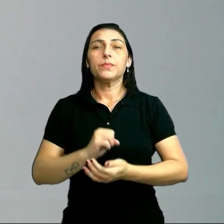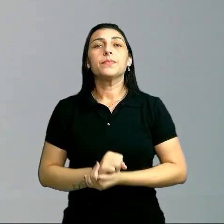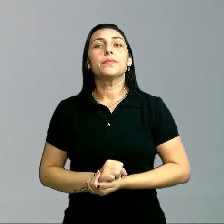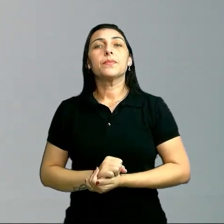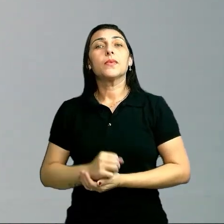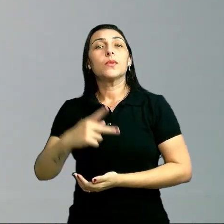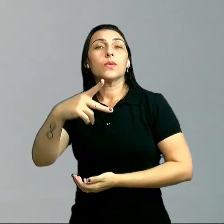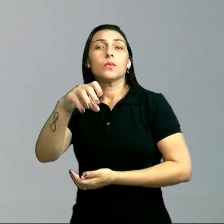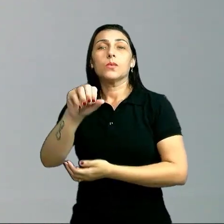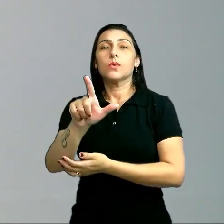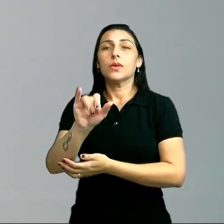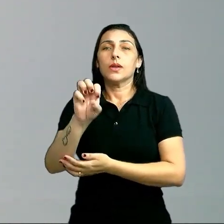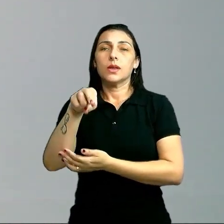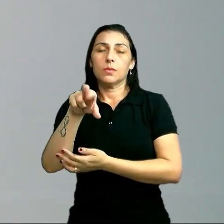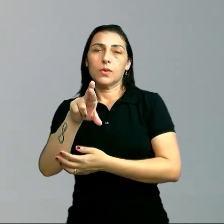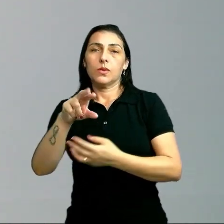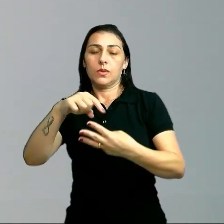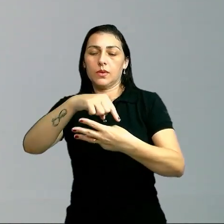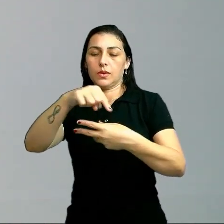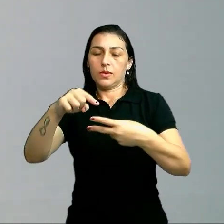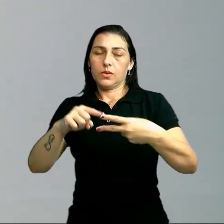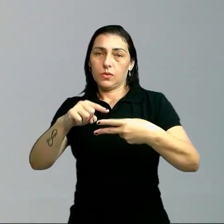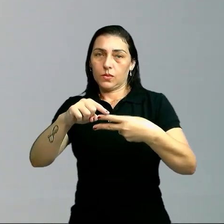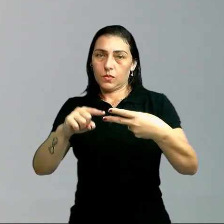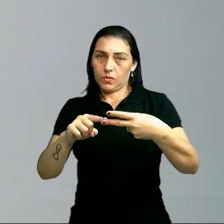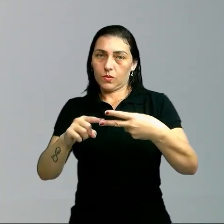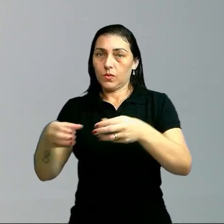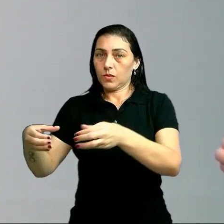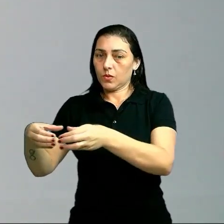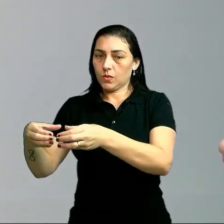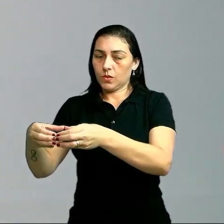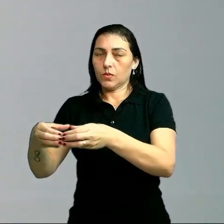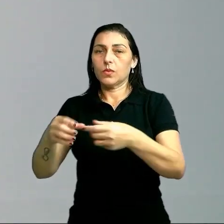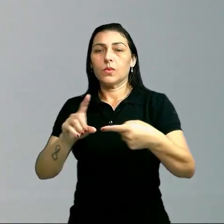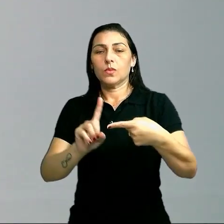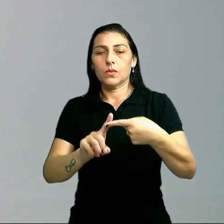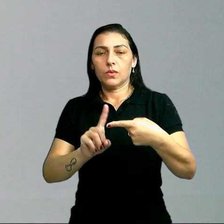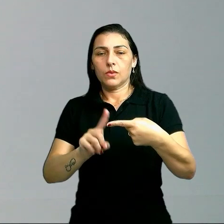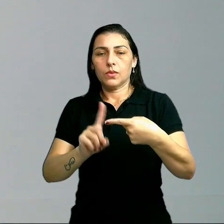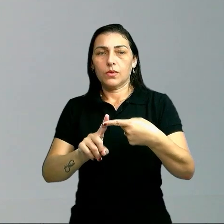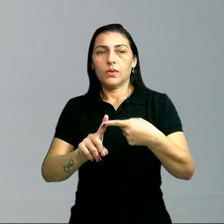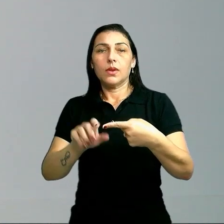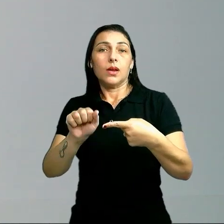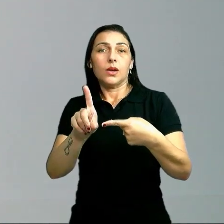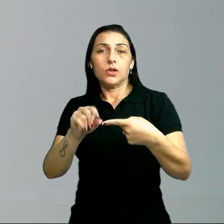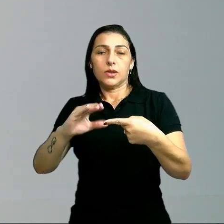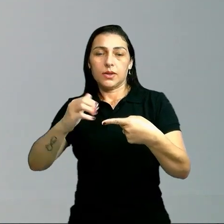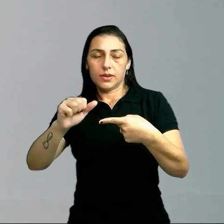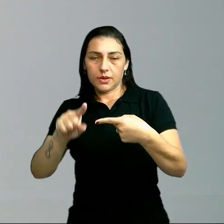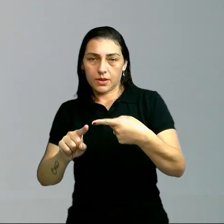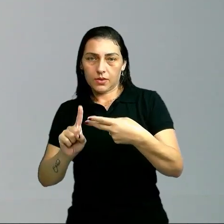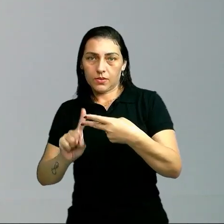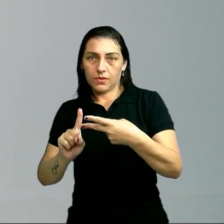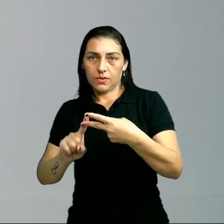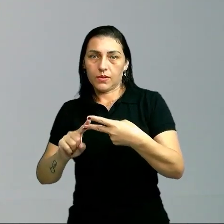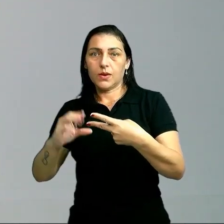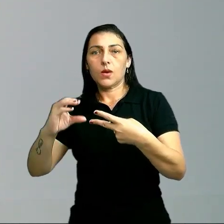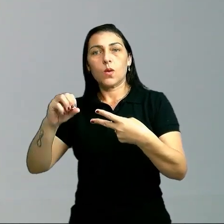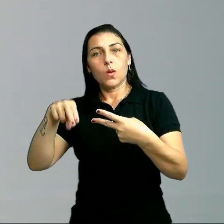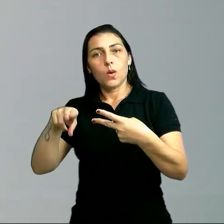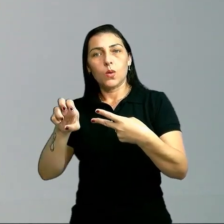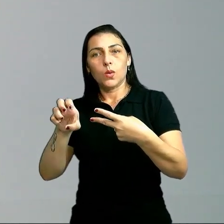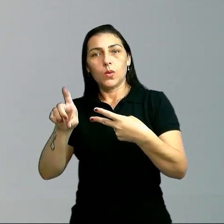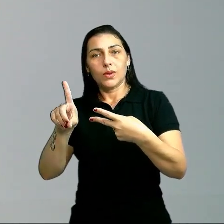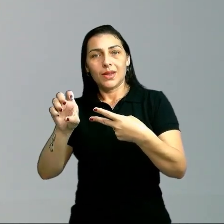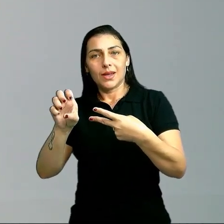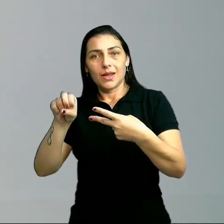Pessoal, os polímeros eles estão divididos em duas grandes categorias. Nós temos os polímeros de adição e os polímeros de condensação.